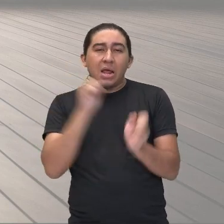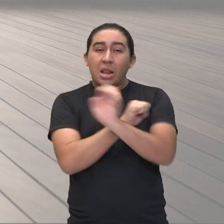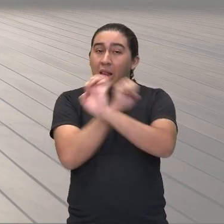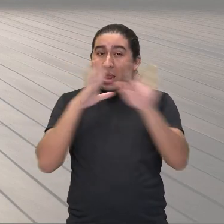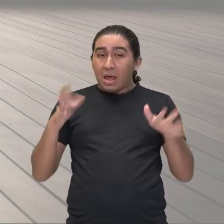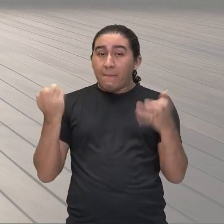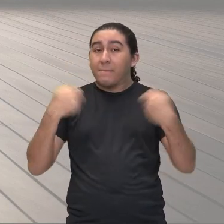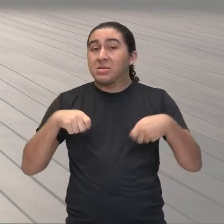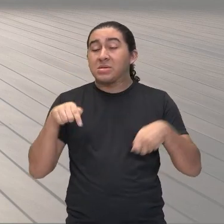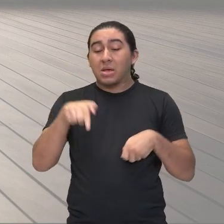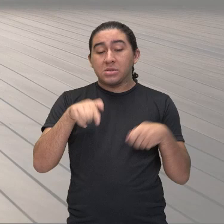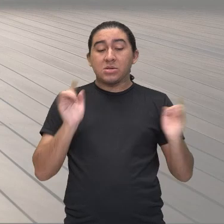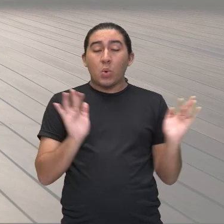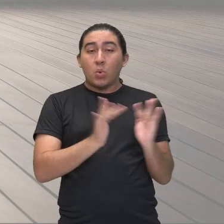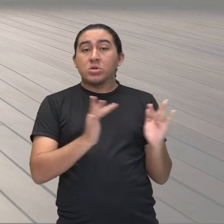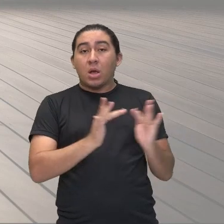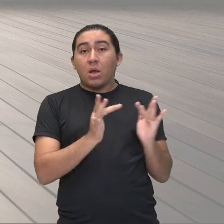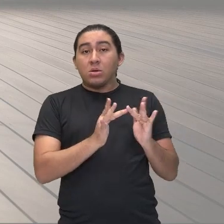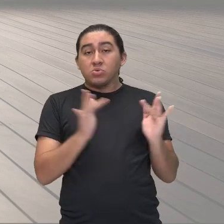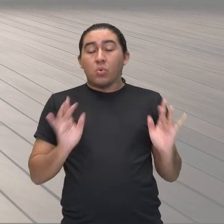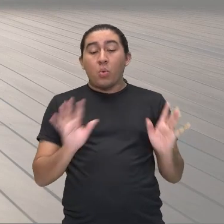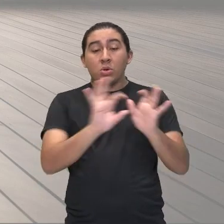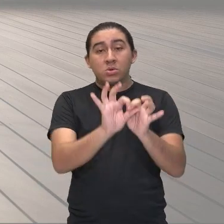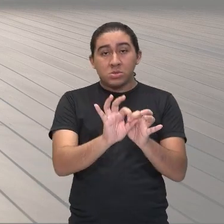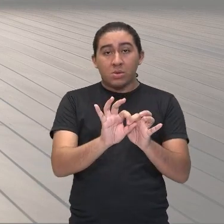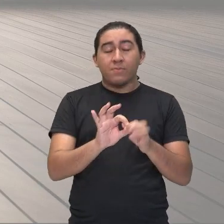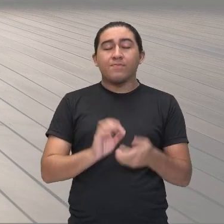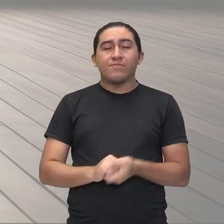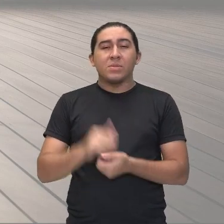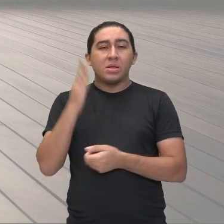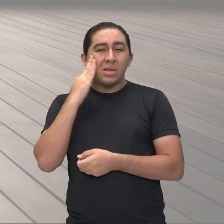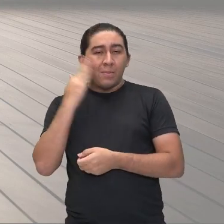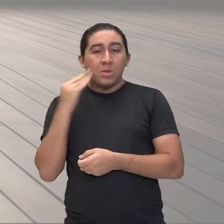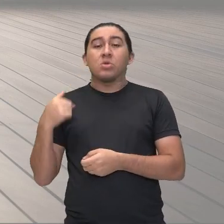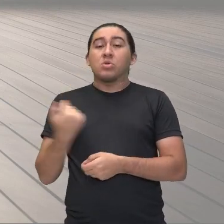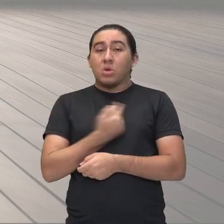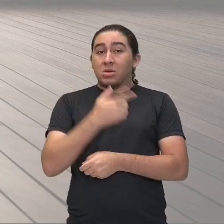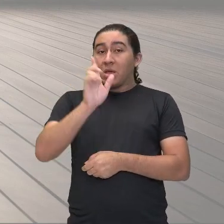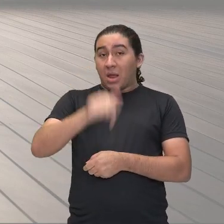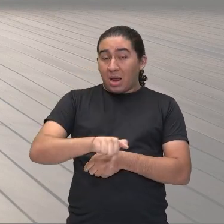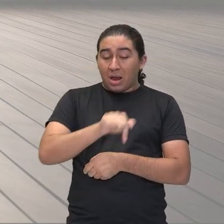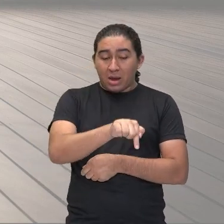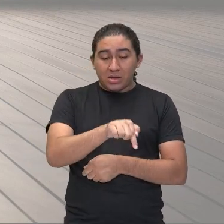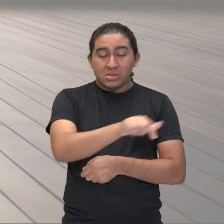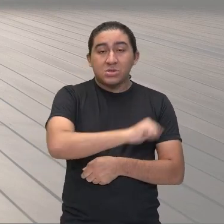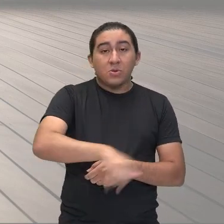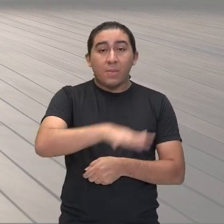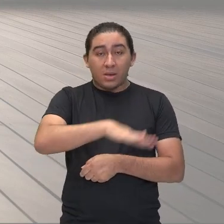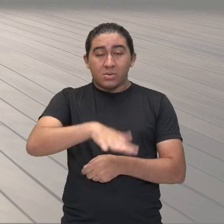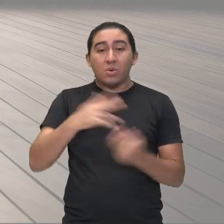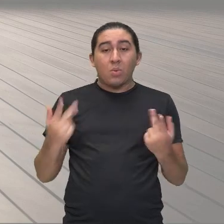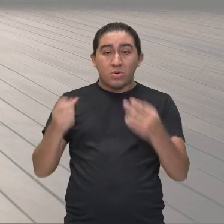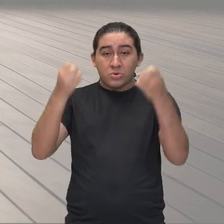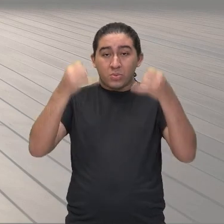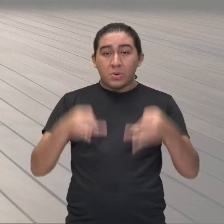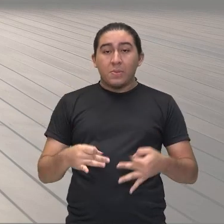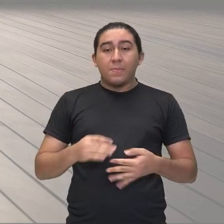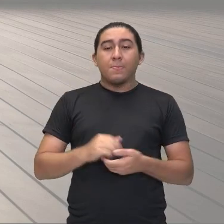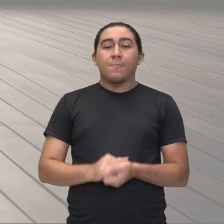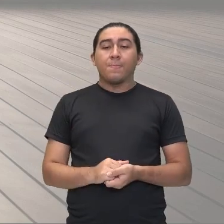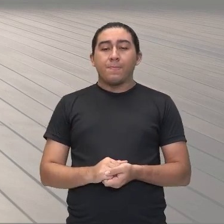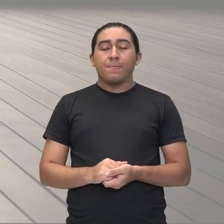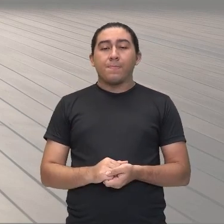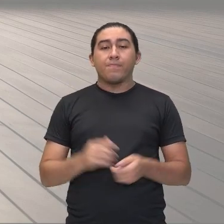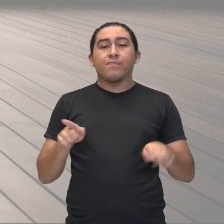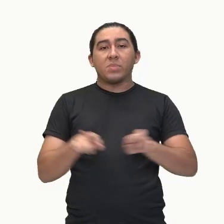necessária essa conexão, reconhecendo que somos essa unidade, como falamos. E quando